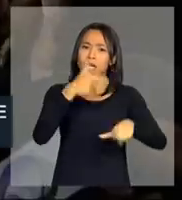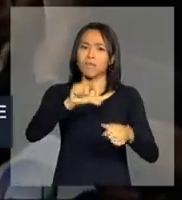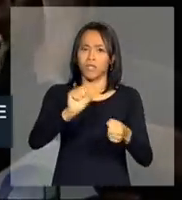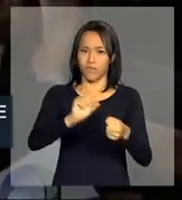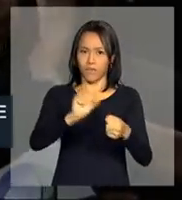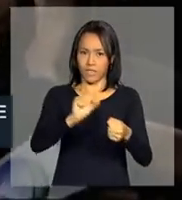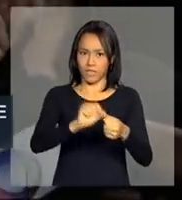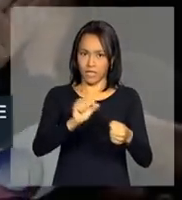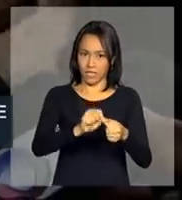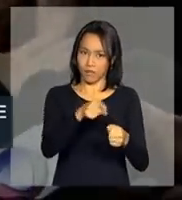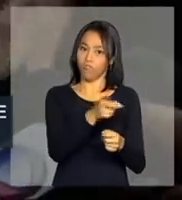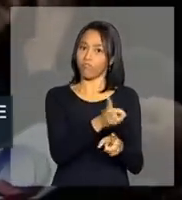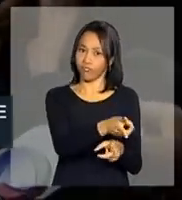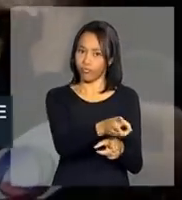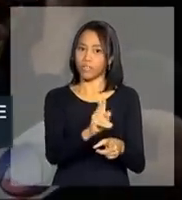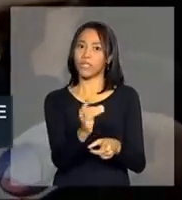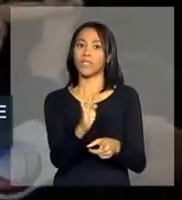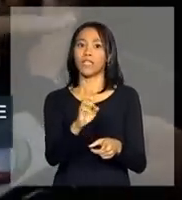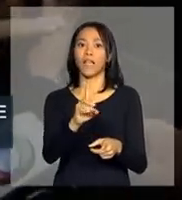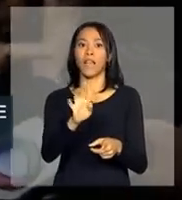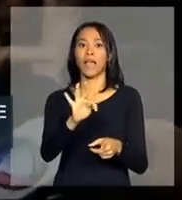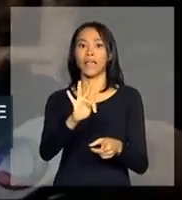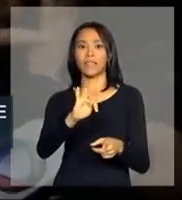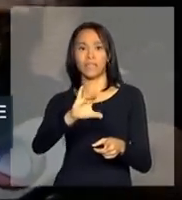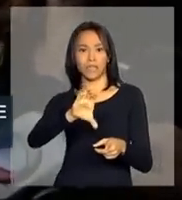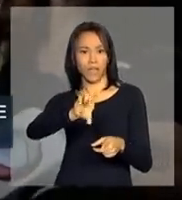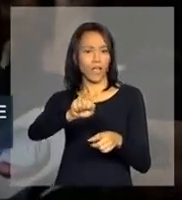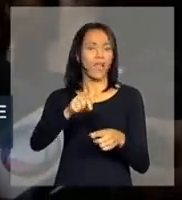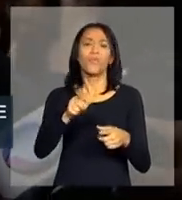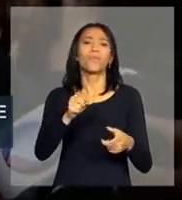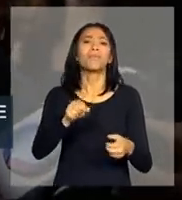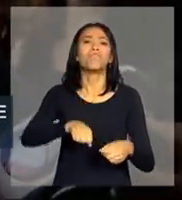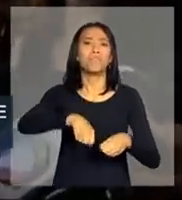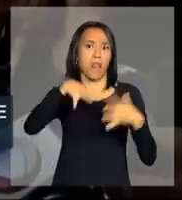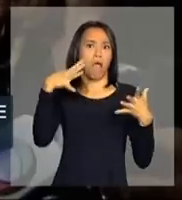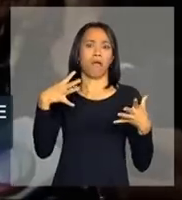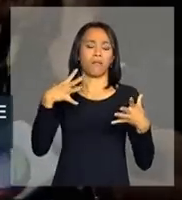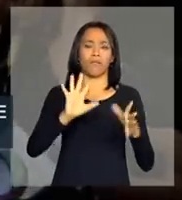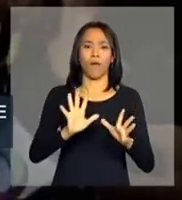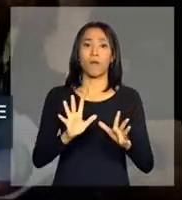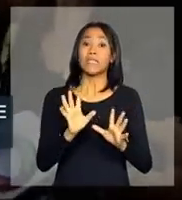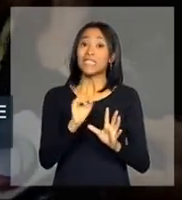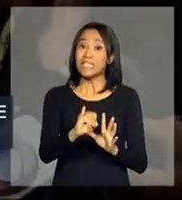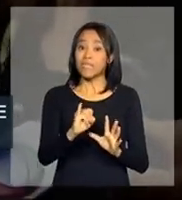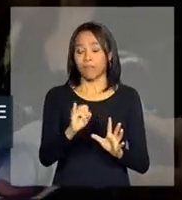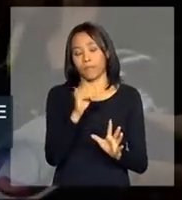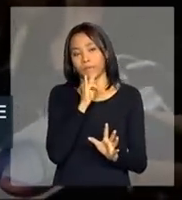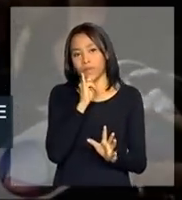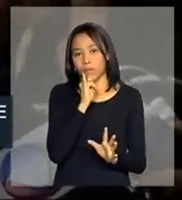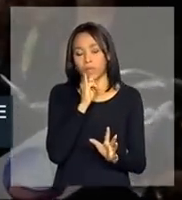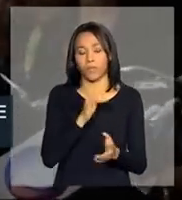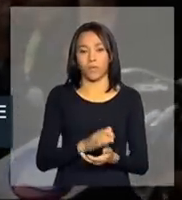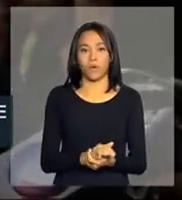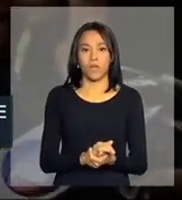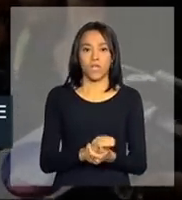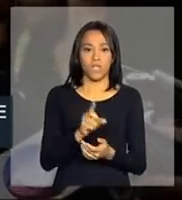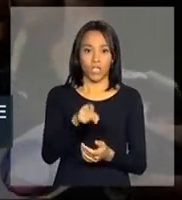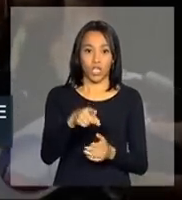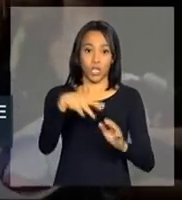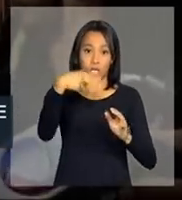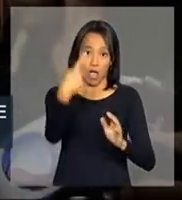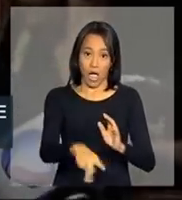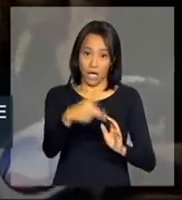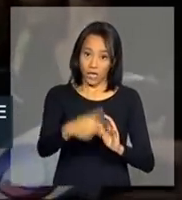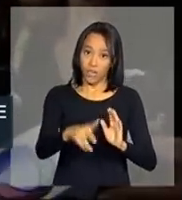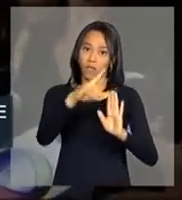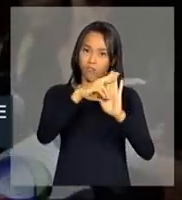hidrelétricas, ou aumentará, porque não tem milagre aí. E se alguém supor que o regime do